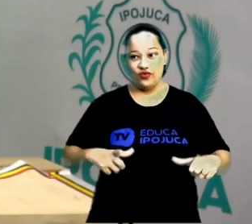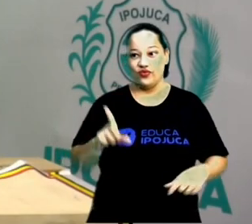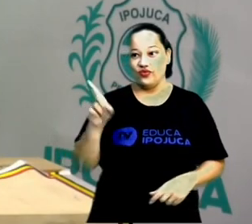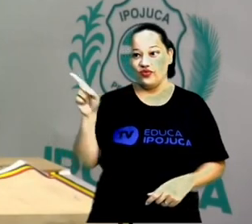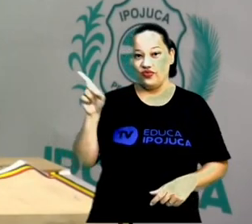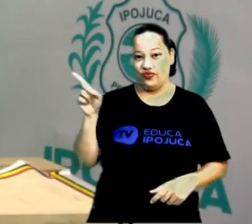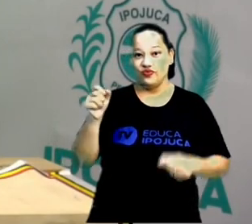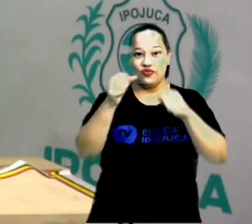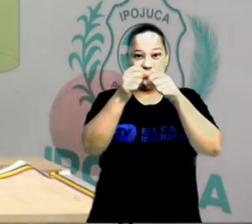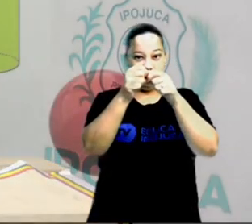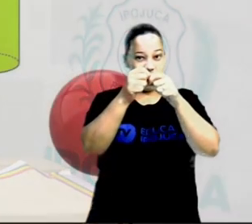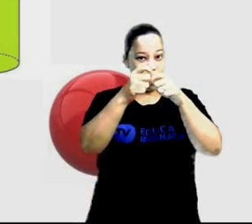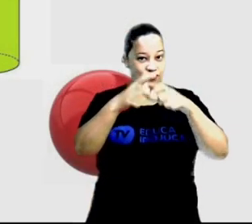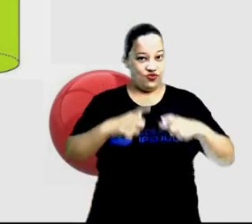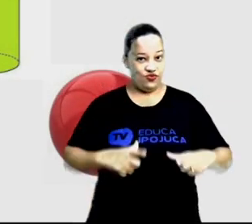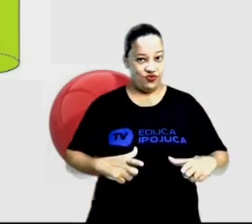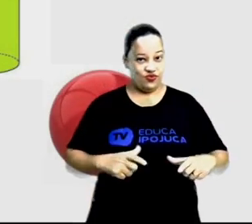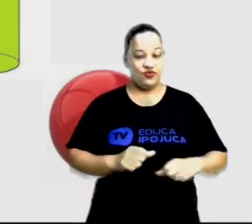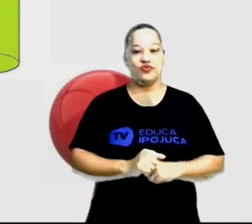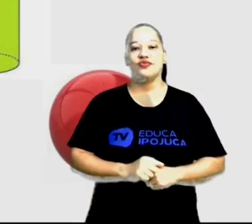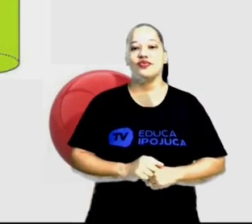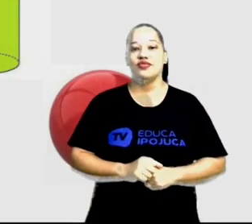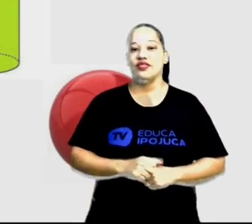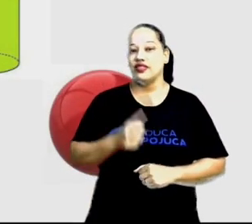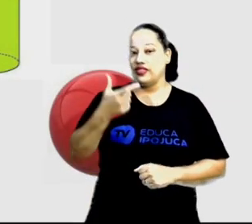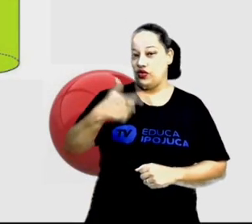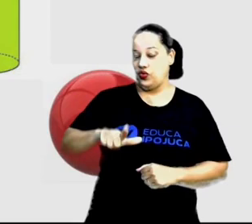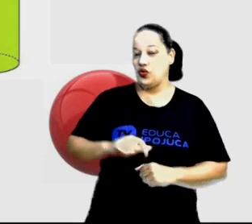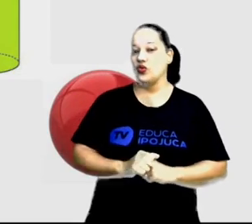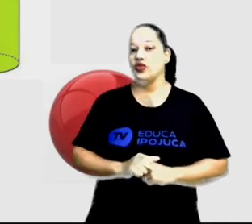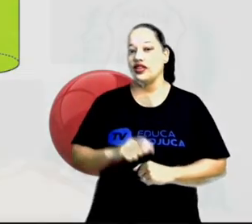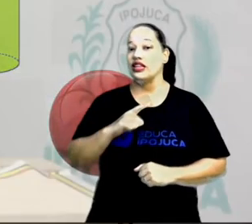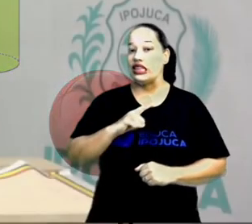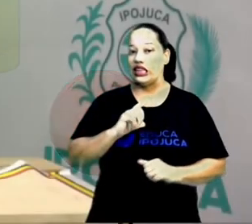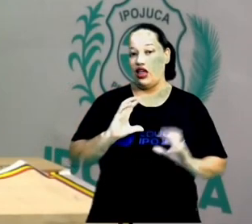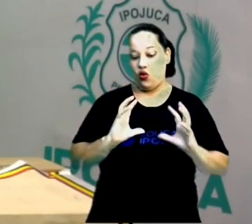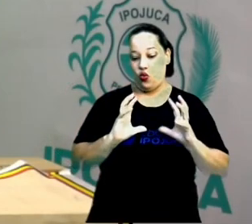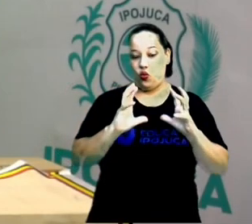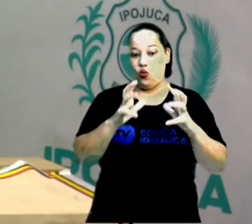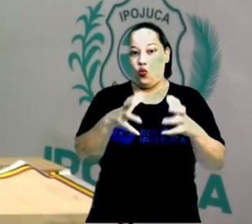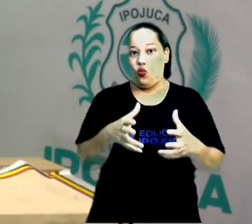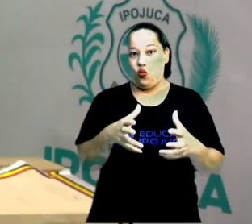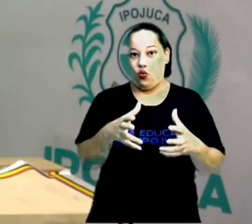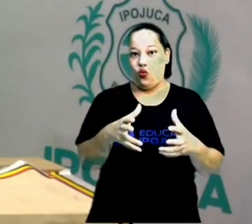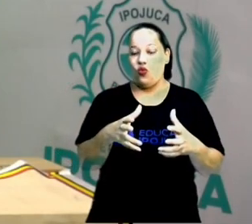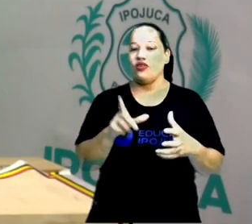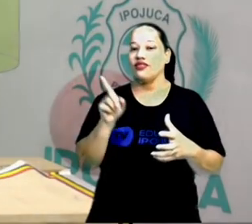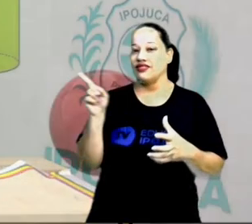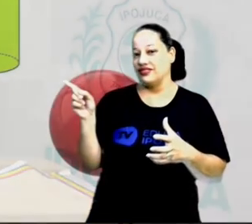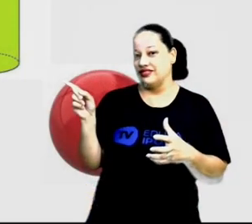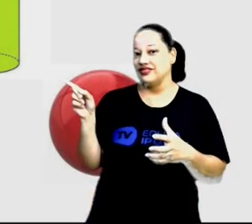este aqui. Nós temos a esfera,